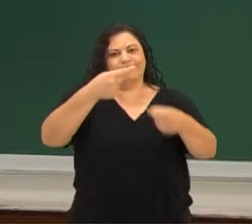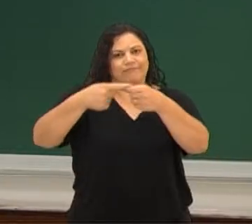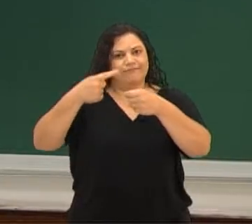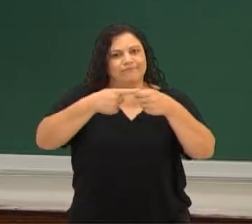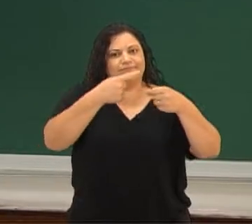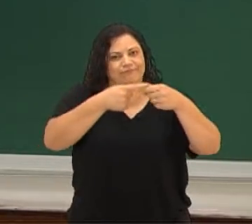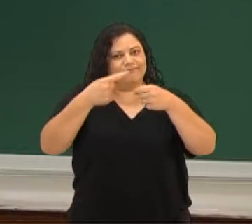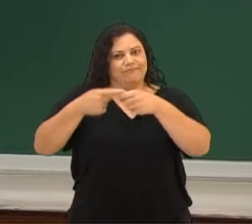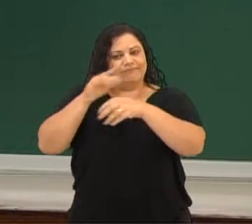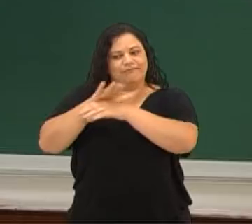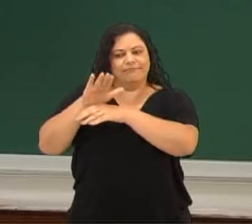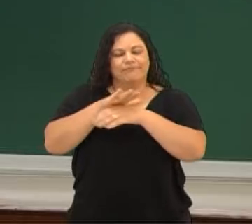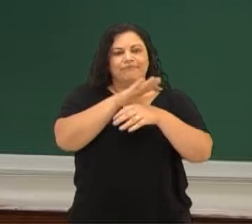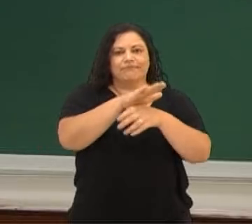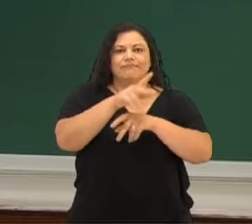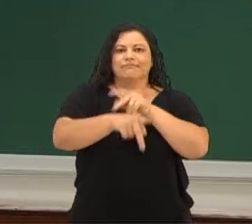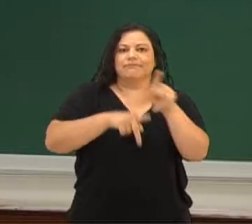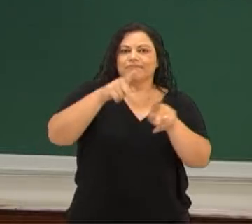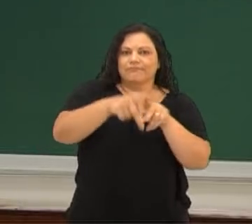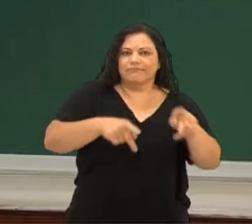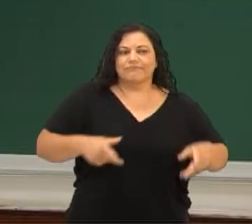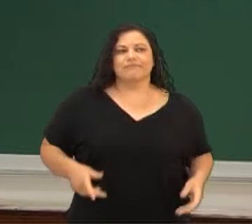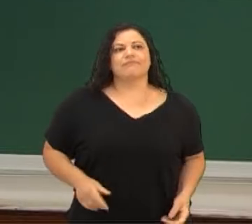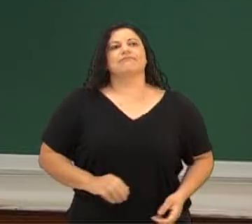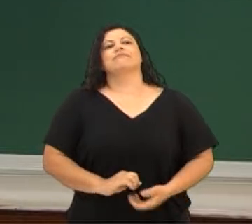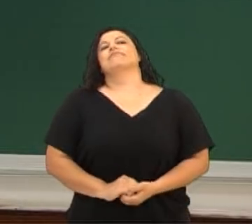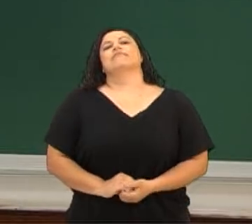às necessidades da população.